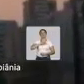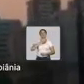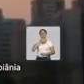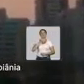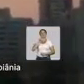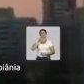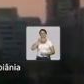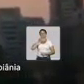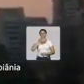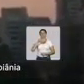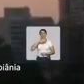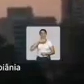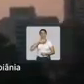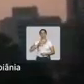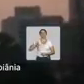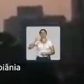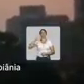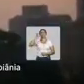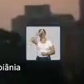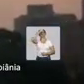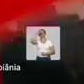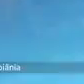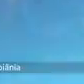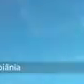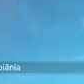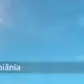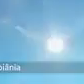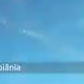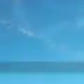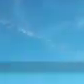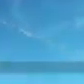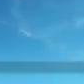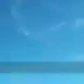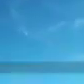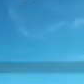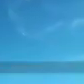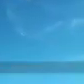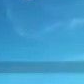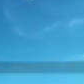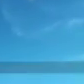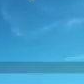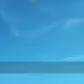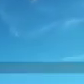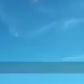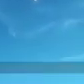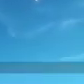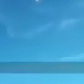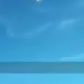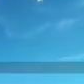Eu sou a delegada Adriana Corsi, candidata a prefeita de Goiânia e venho com coragem para mudar.